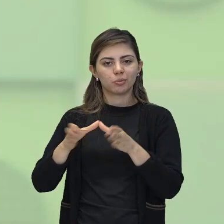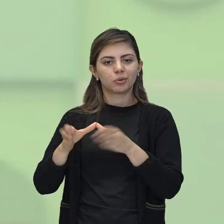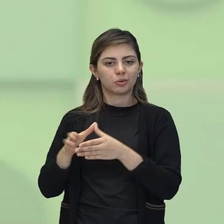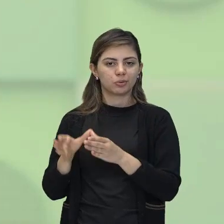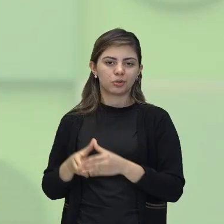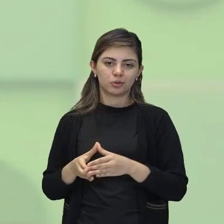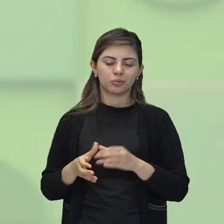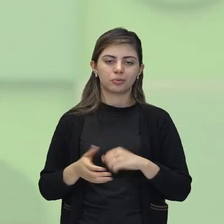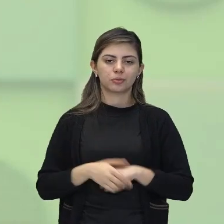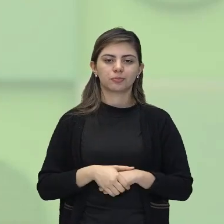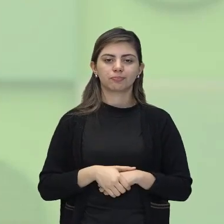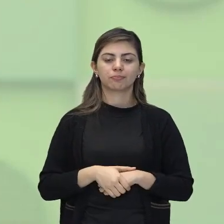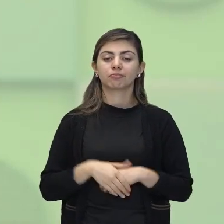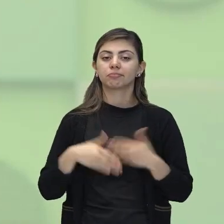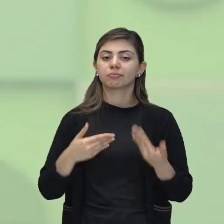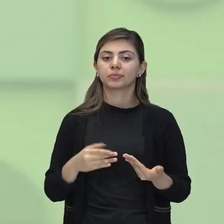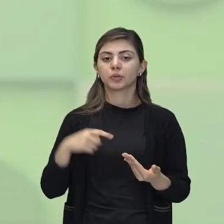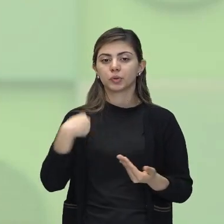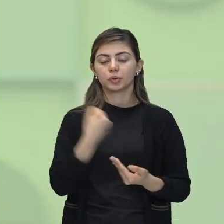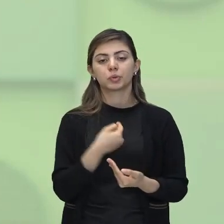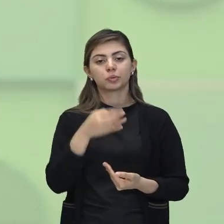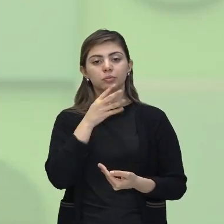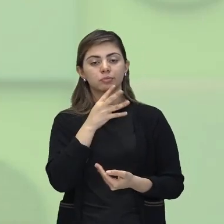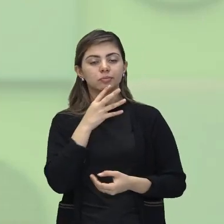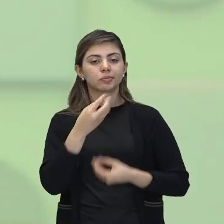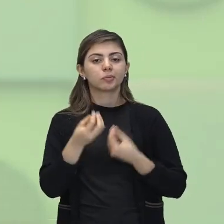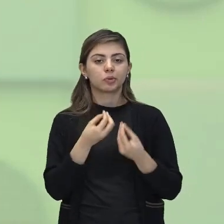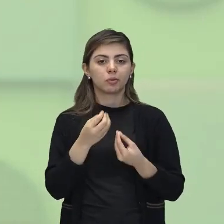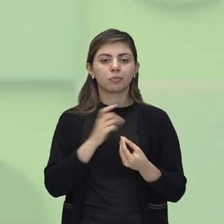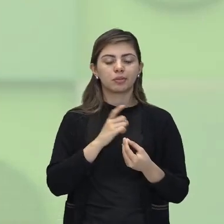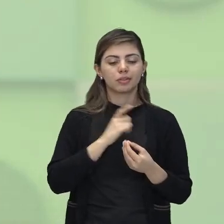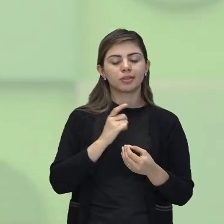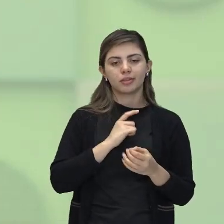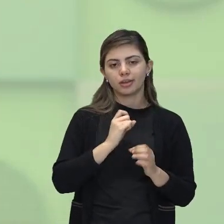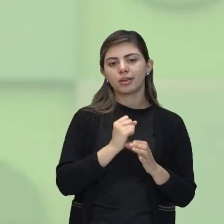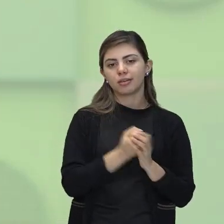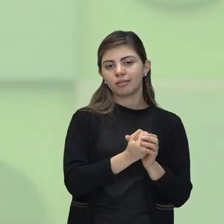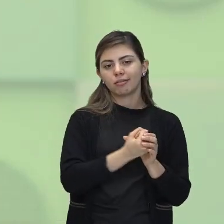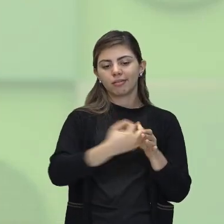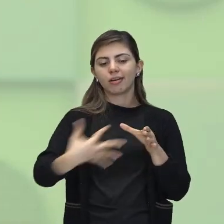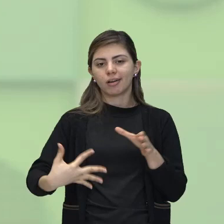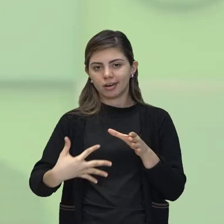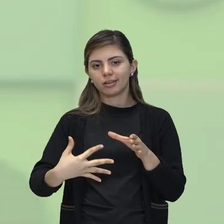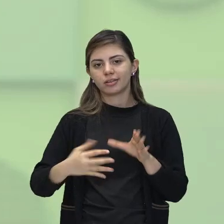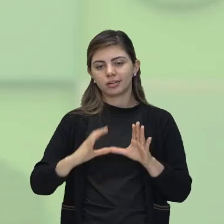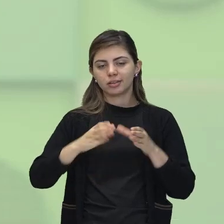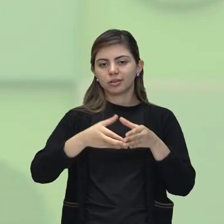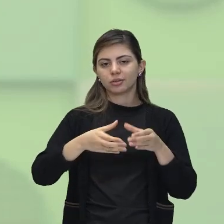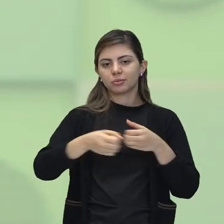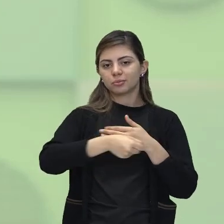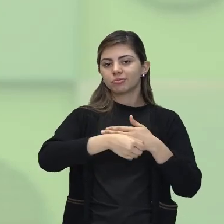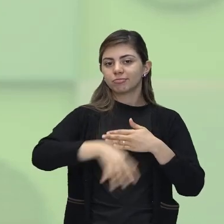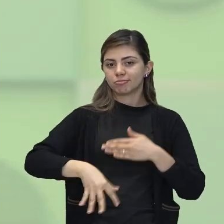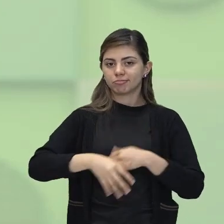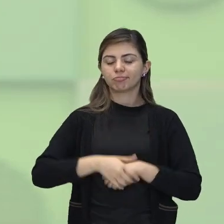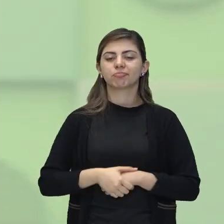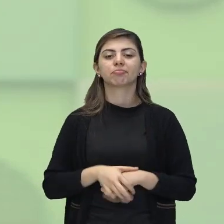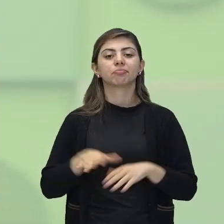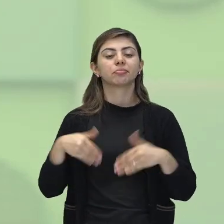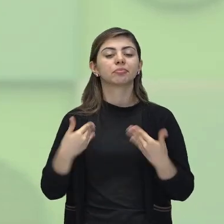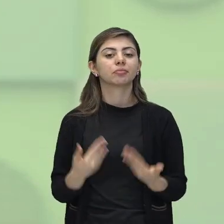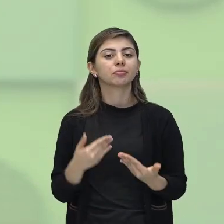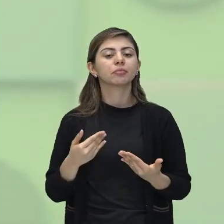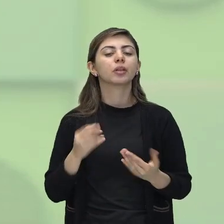classificados, aqueles que são conhecidos, né, classificados em uma dessas categorias taxonômicas. E é por